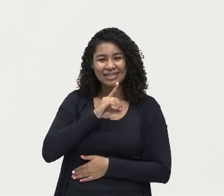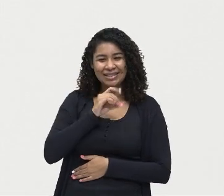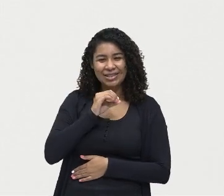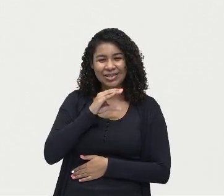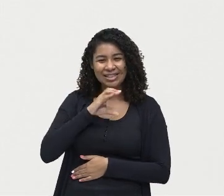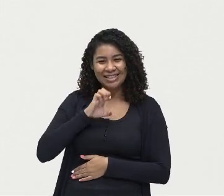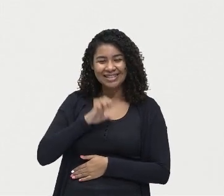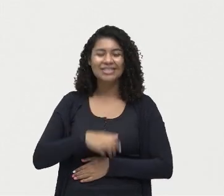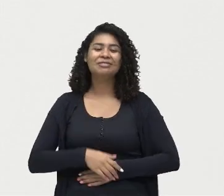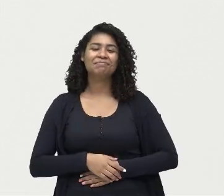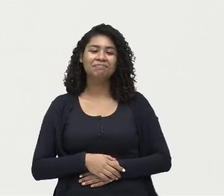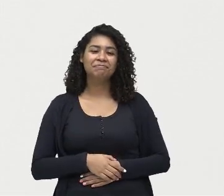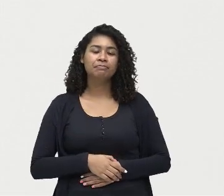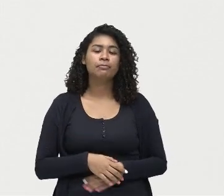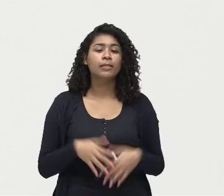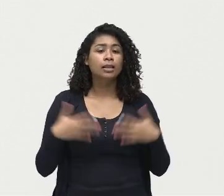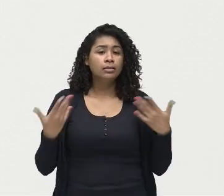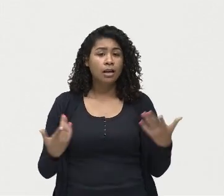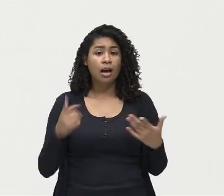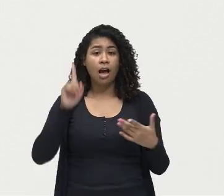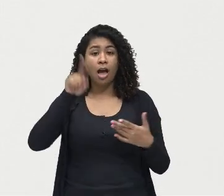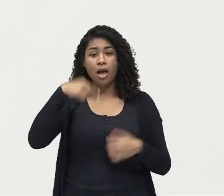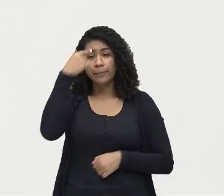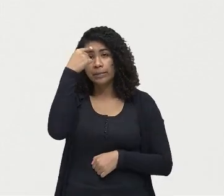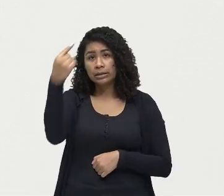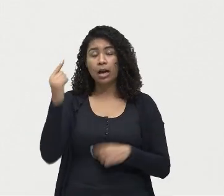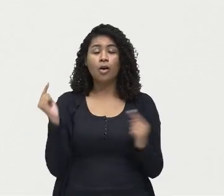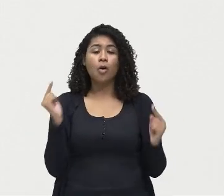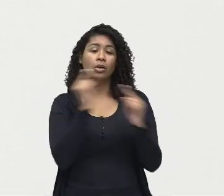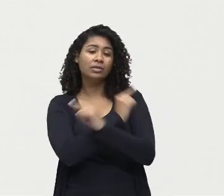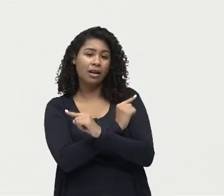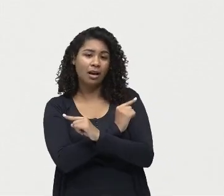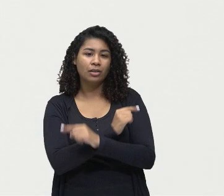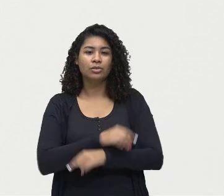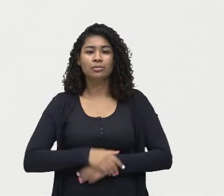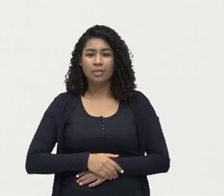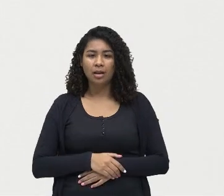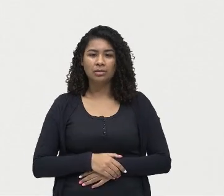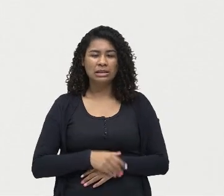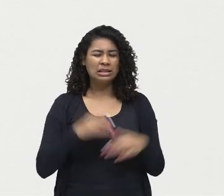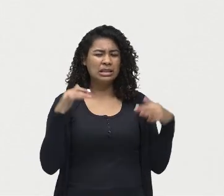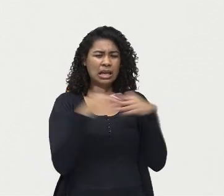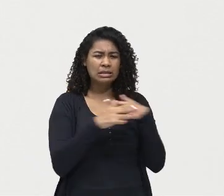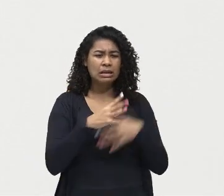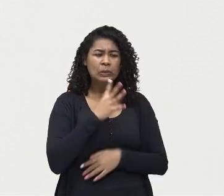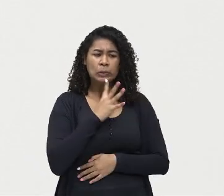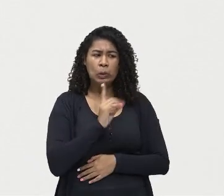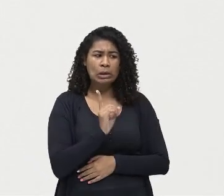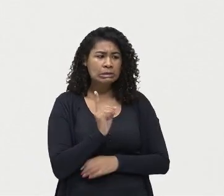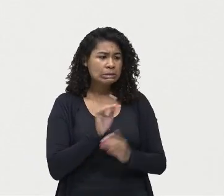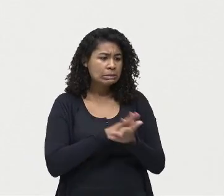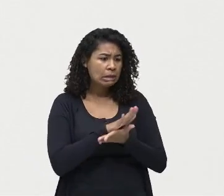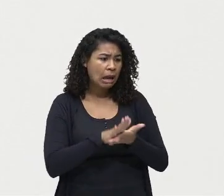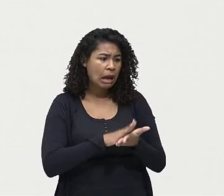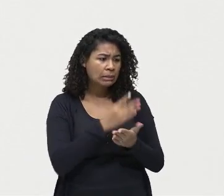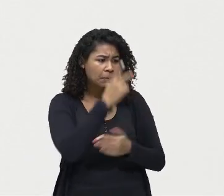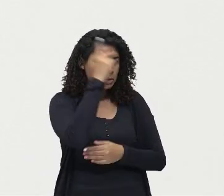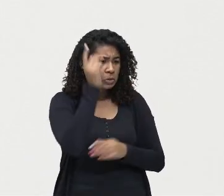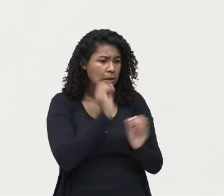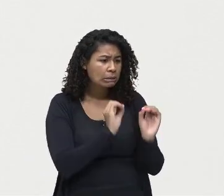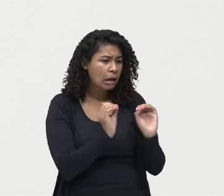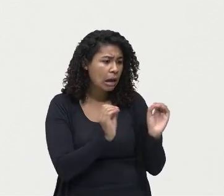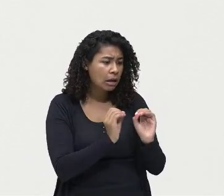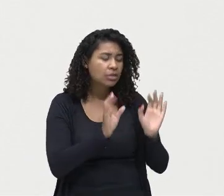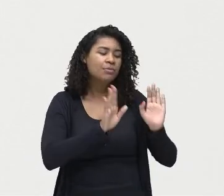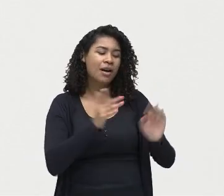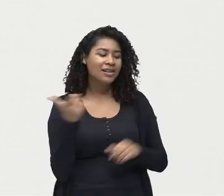um fato contrário. Embora não conhecesse ninguém na cidade, logo se enturmou. Ora, se ele não conhece